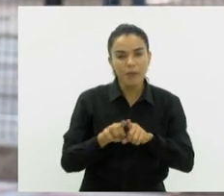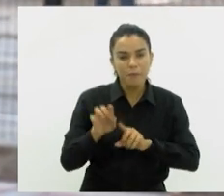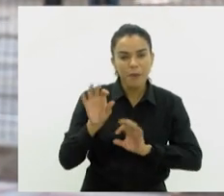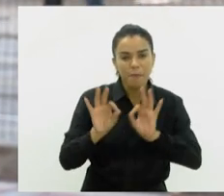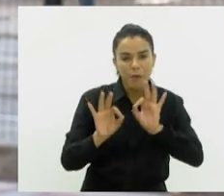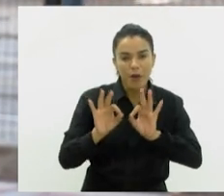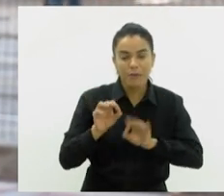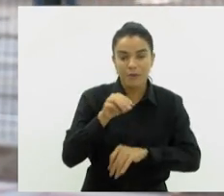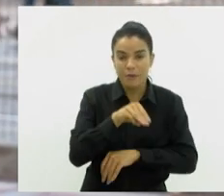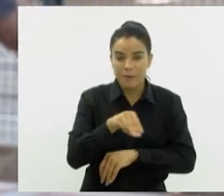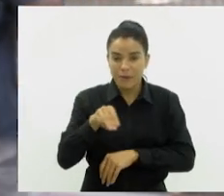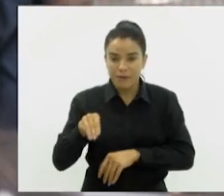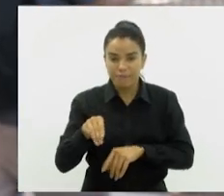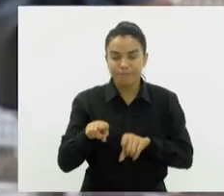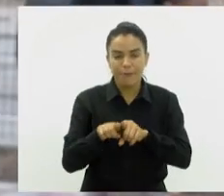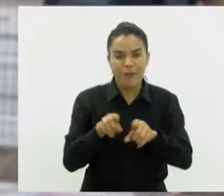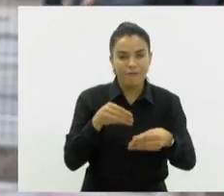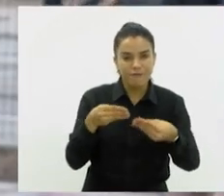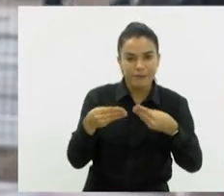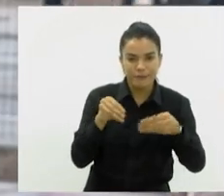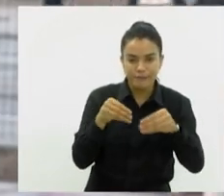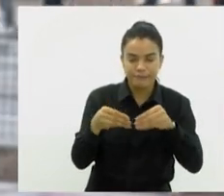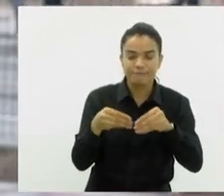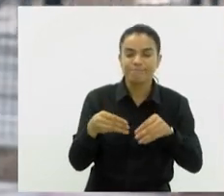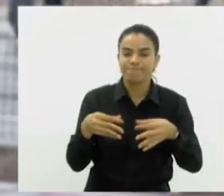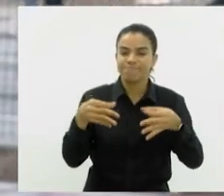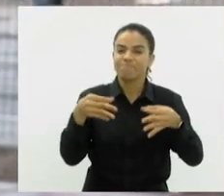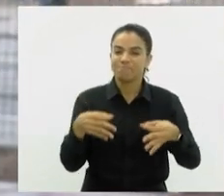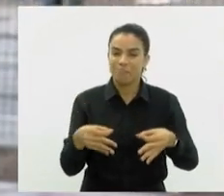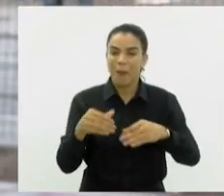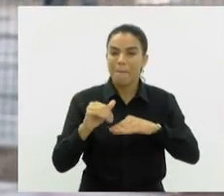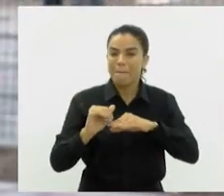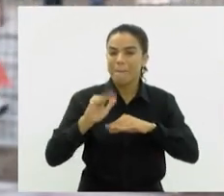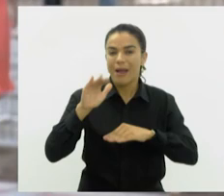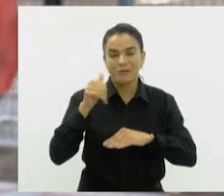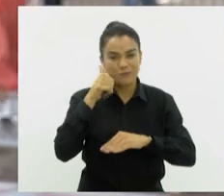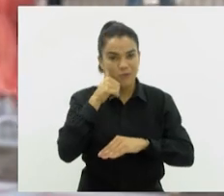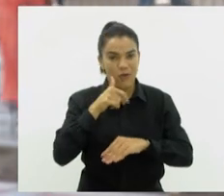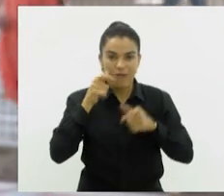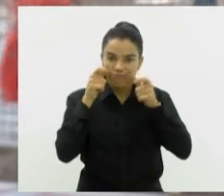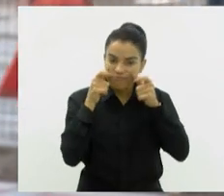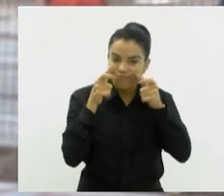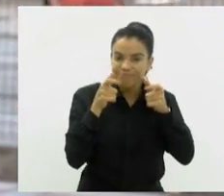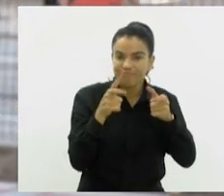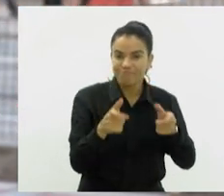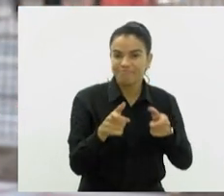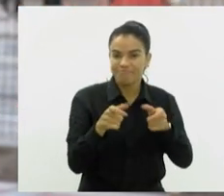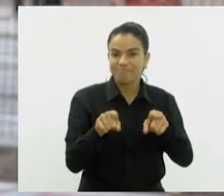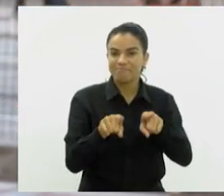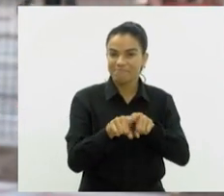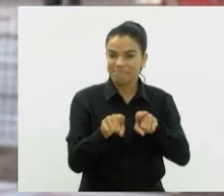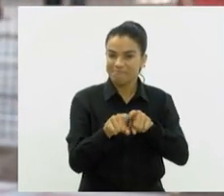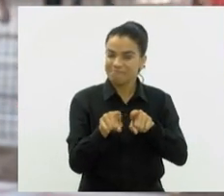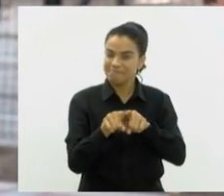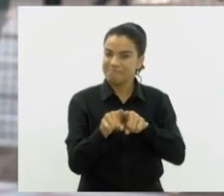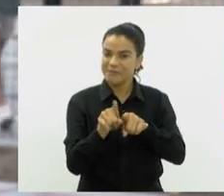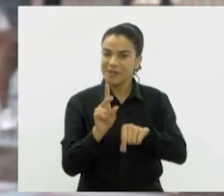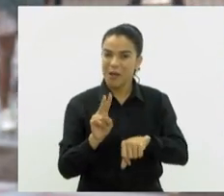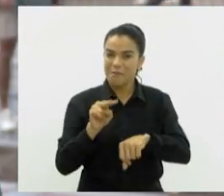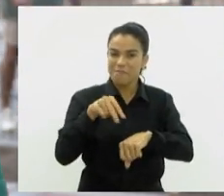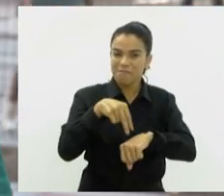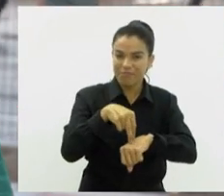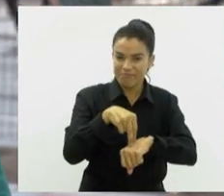mentoria e benefícios flexíveis a gente com certeza vai ter mais mulheres interessadas inclusive em ocupar essas